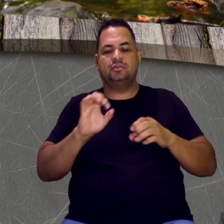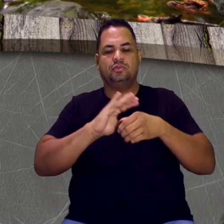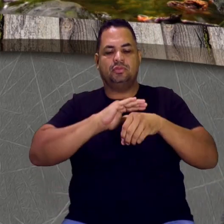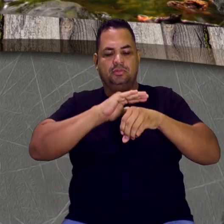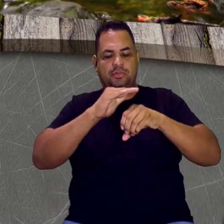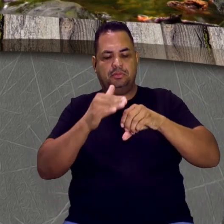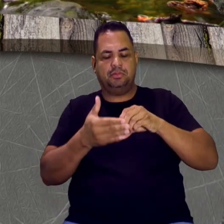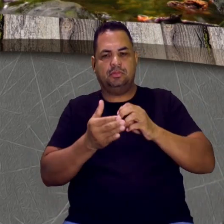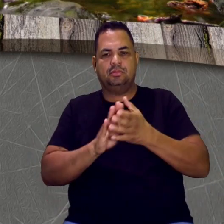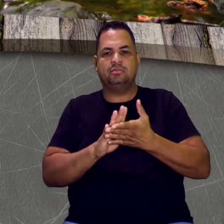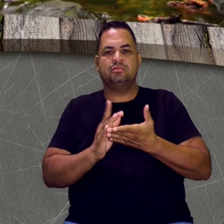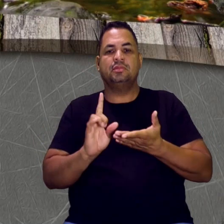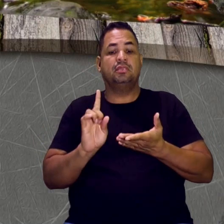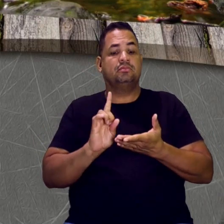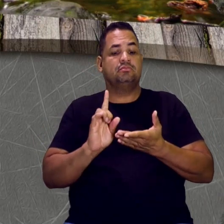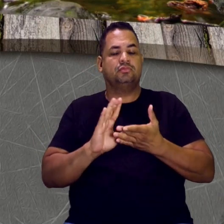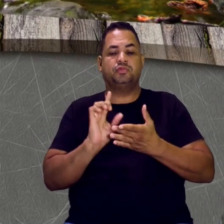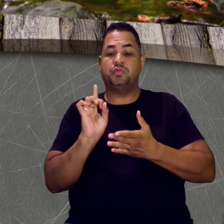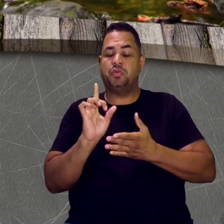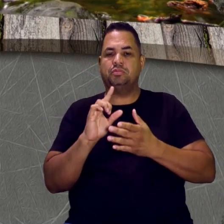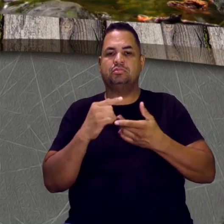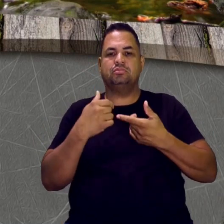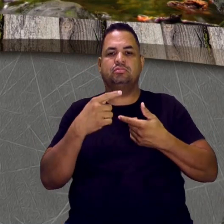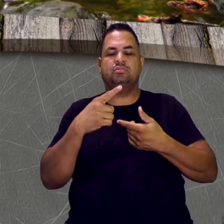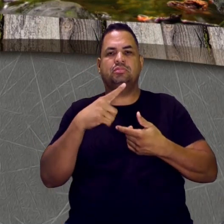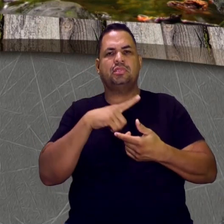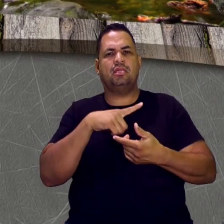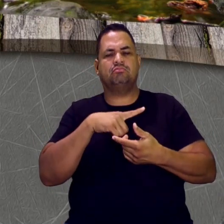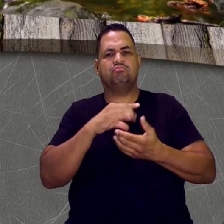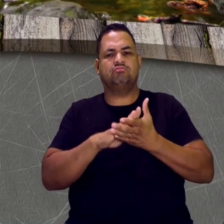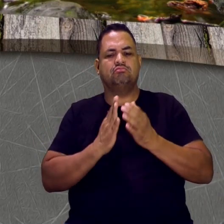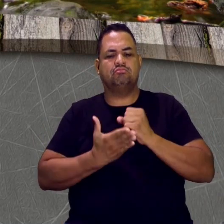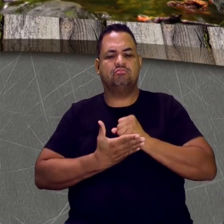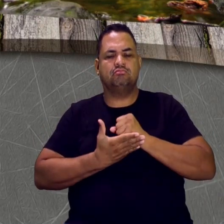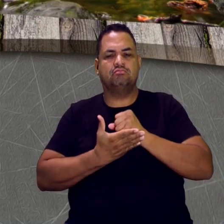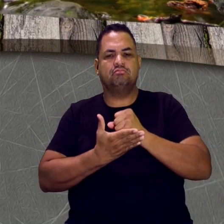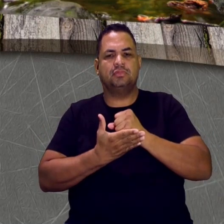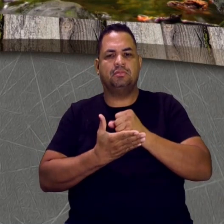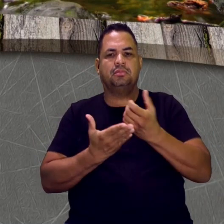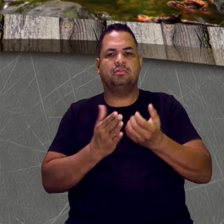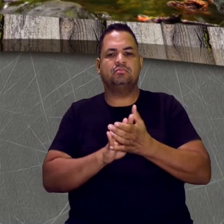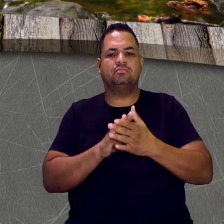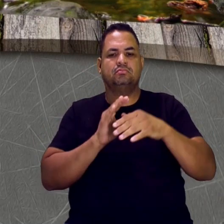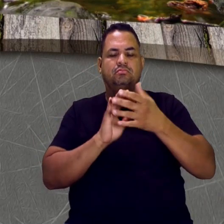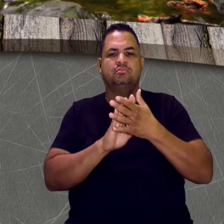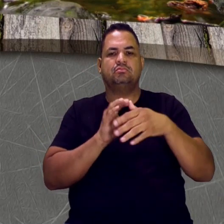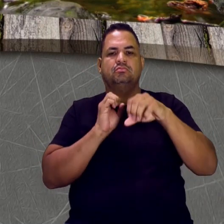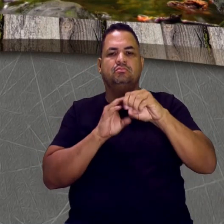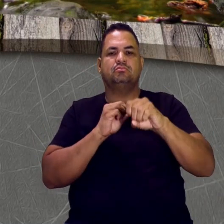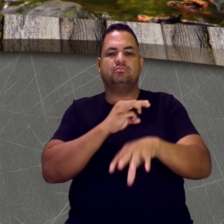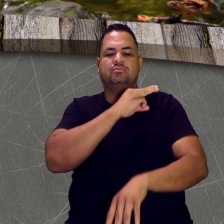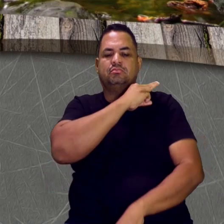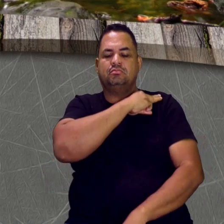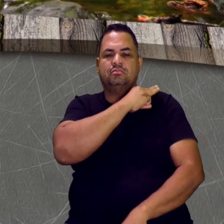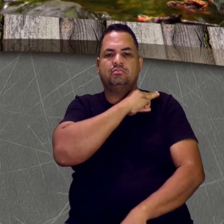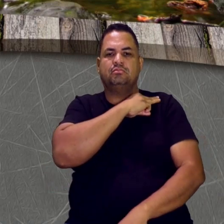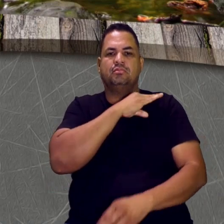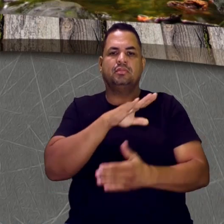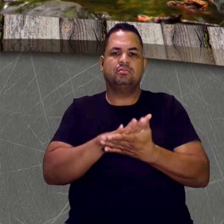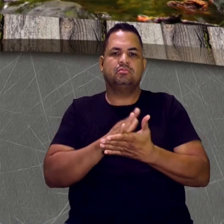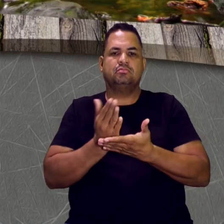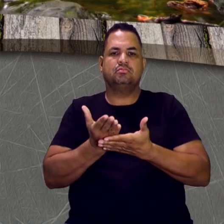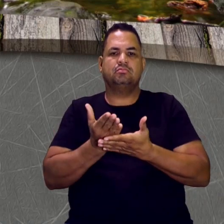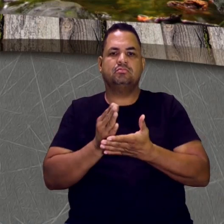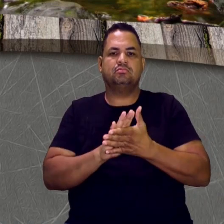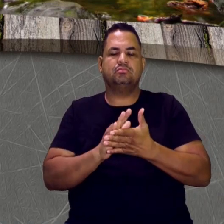enfim, não é só isso que tem para estudar. Mas a gente vai dando uma base aqui, lembrando que a gente está no ensino médio, né? A gente não é faculdade, não é universidade para estar,